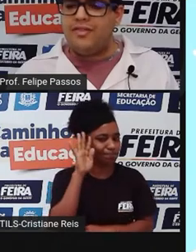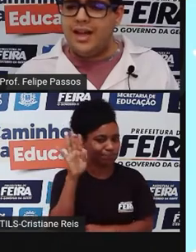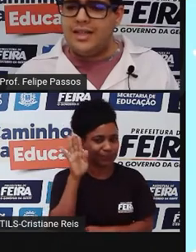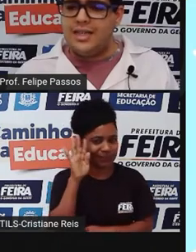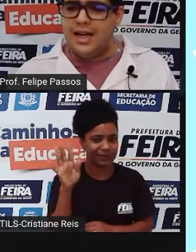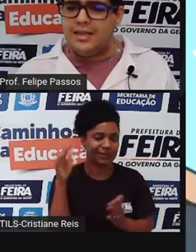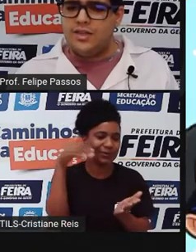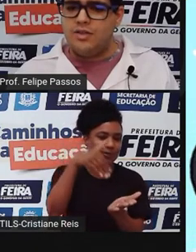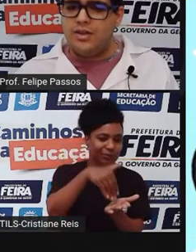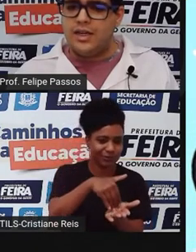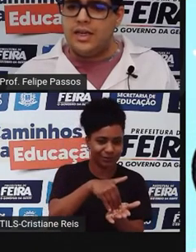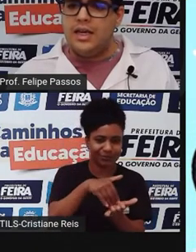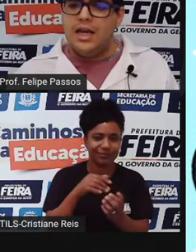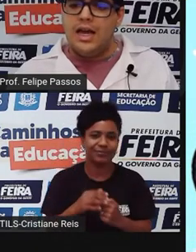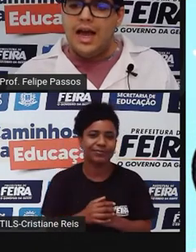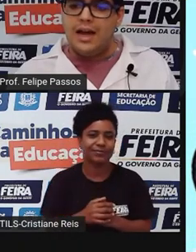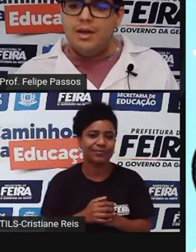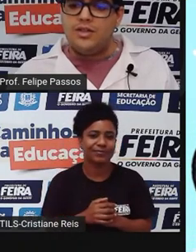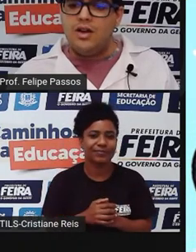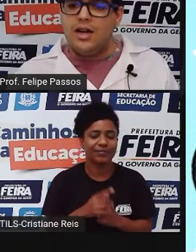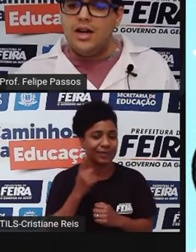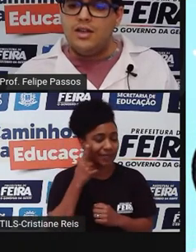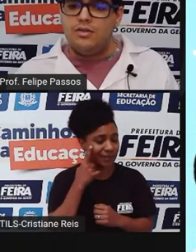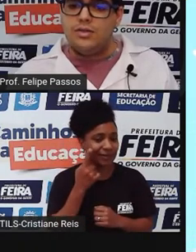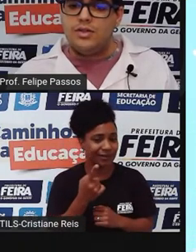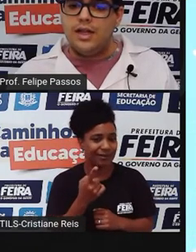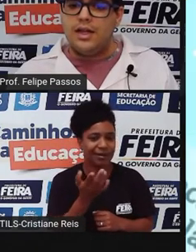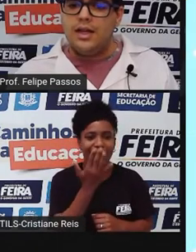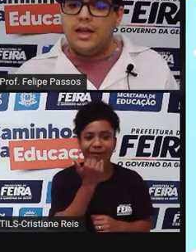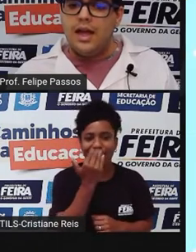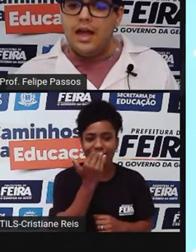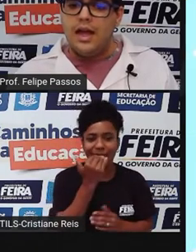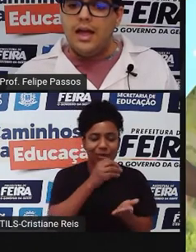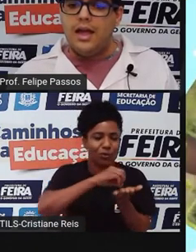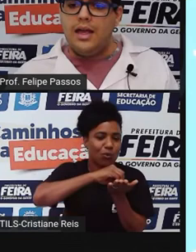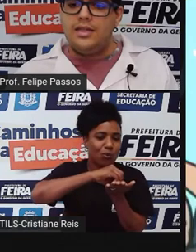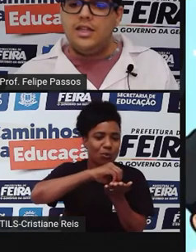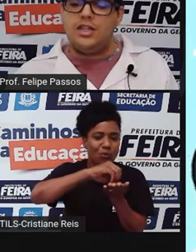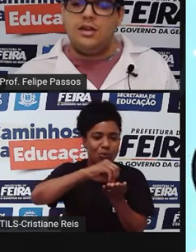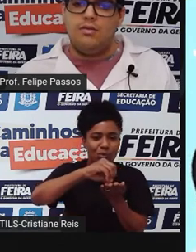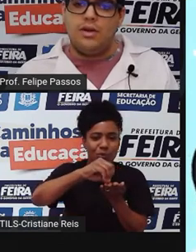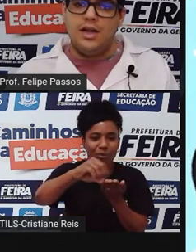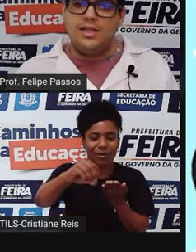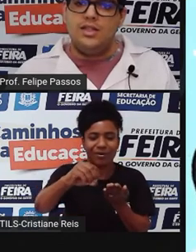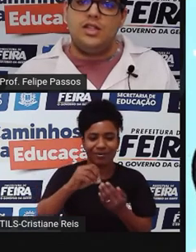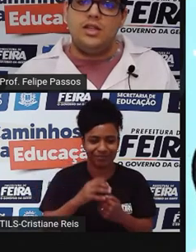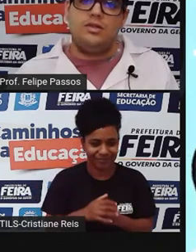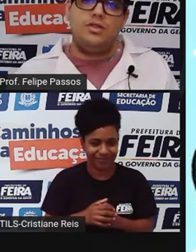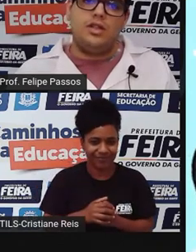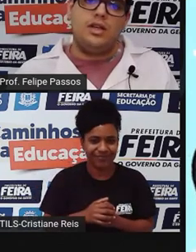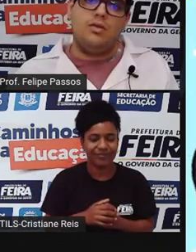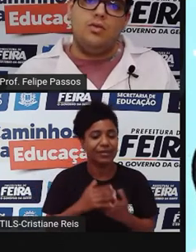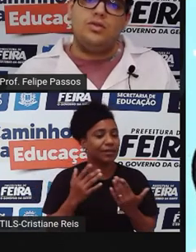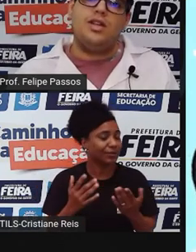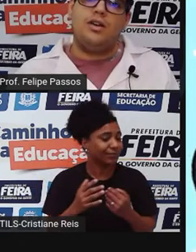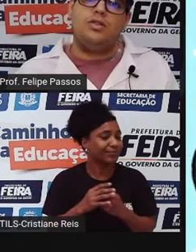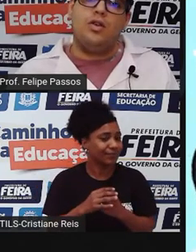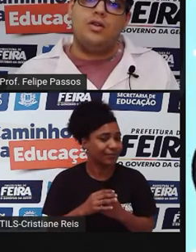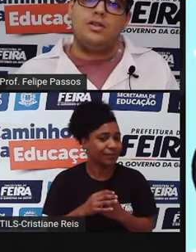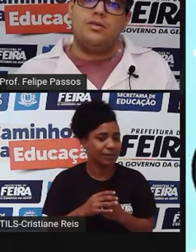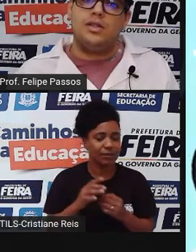para finalizar, deixa eu ver aqui, alimentos orgânicos, né? Existe grandes indícios de que o